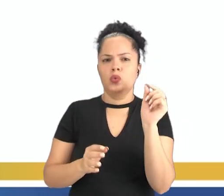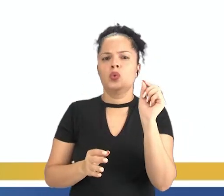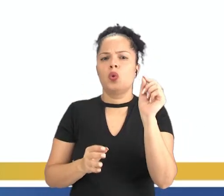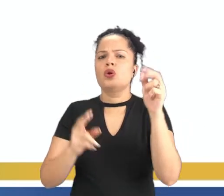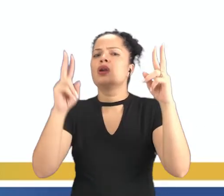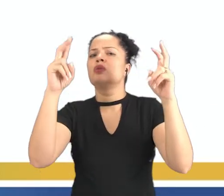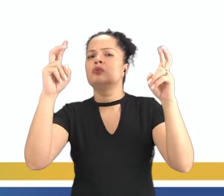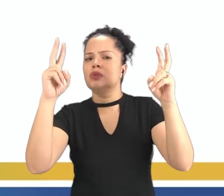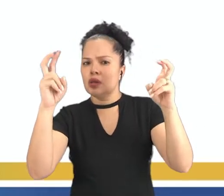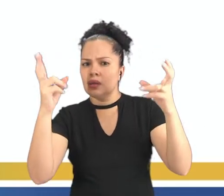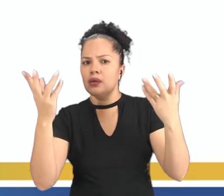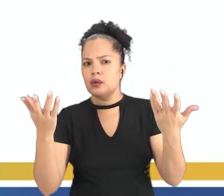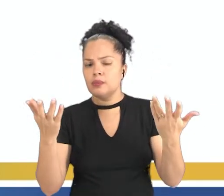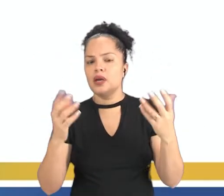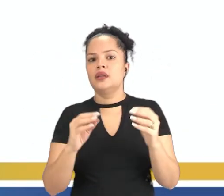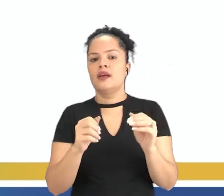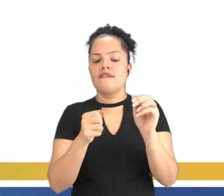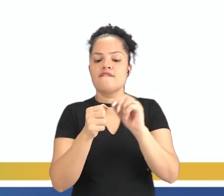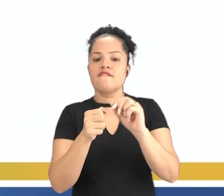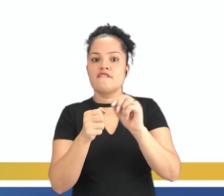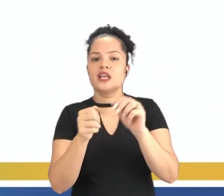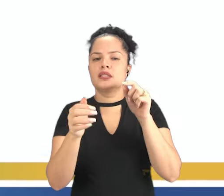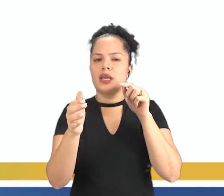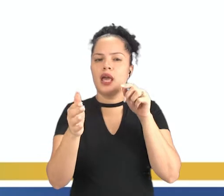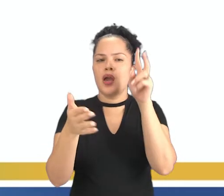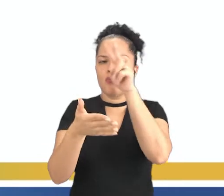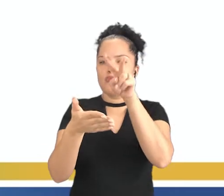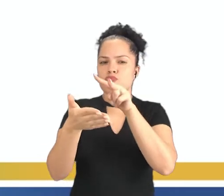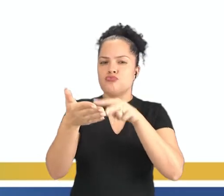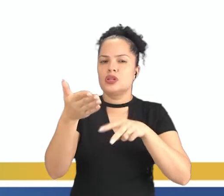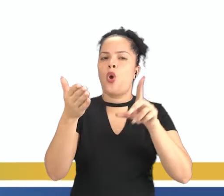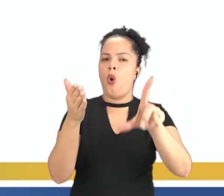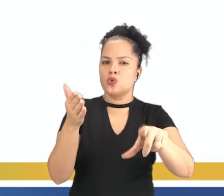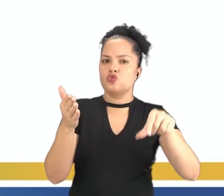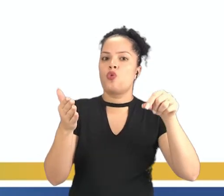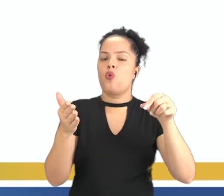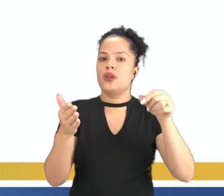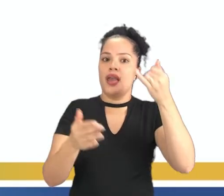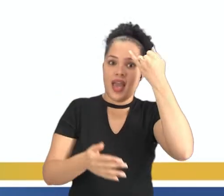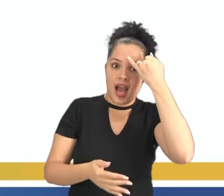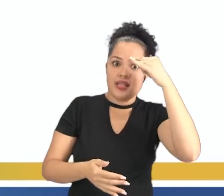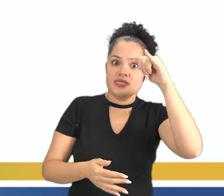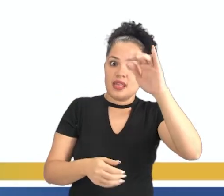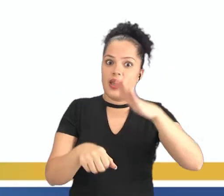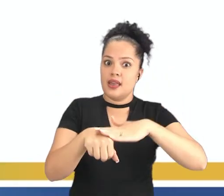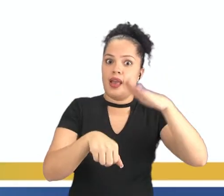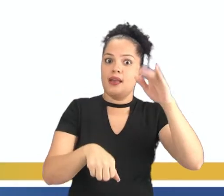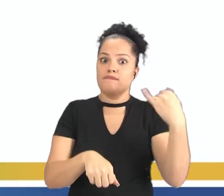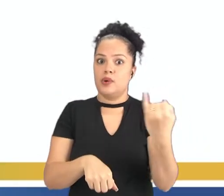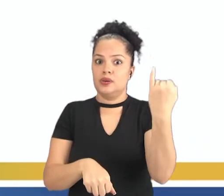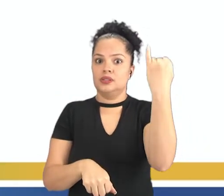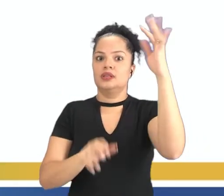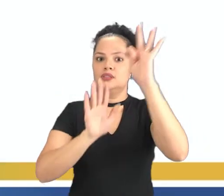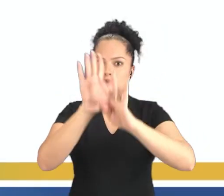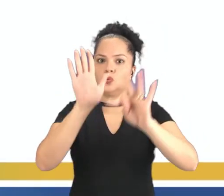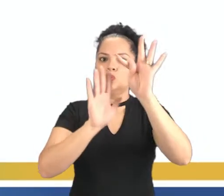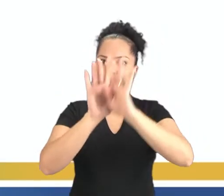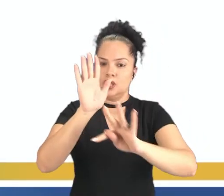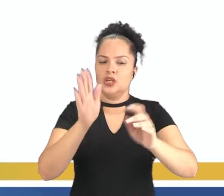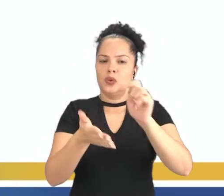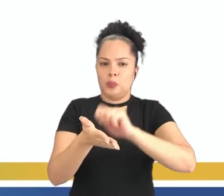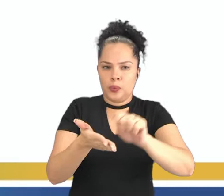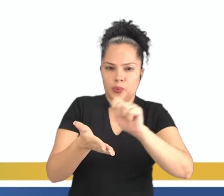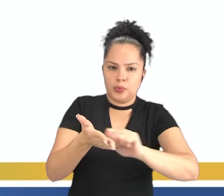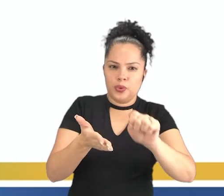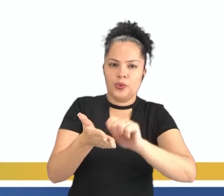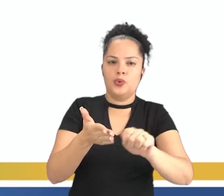fala o texto? Faça outras leituras para selecionar as ideias que você considerar mais importantes, anotando-as